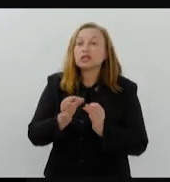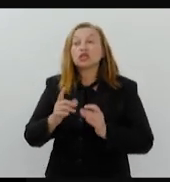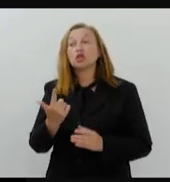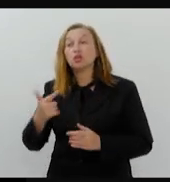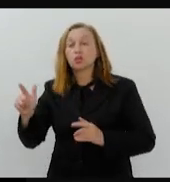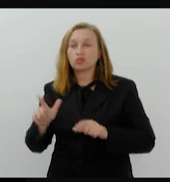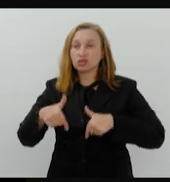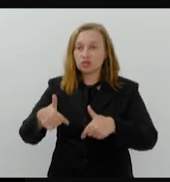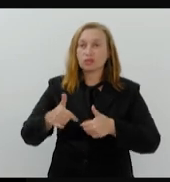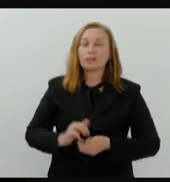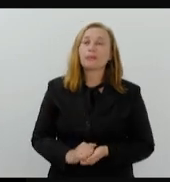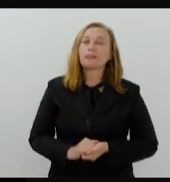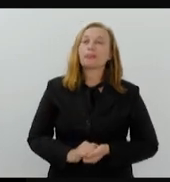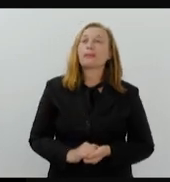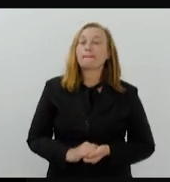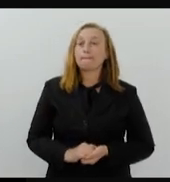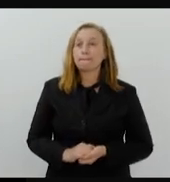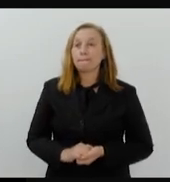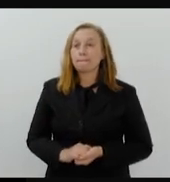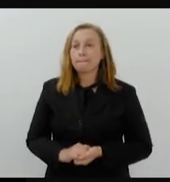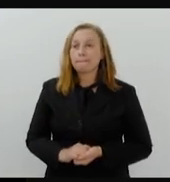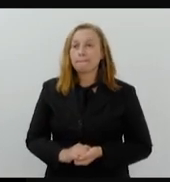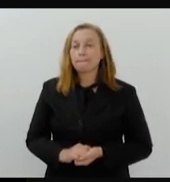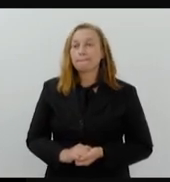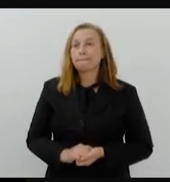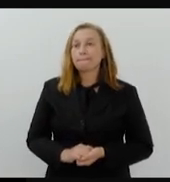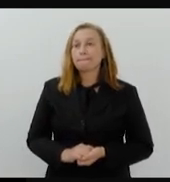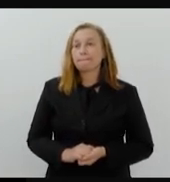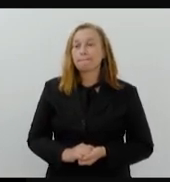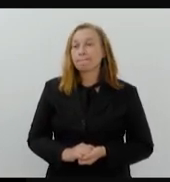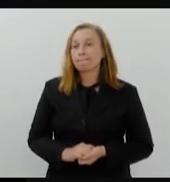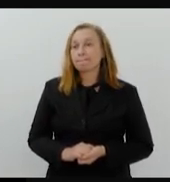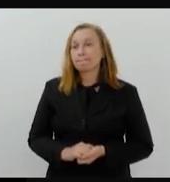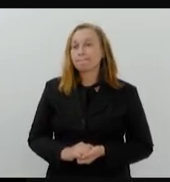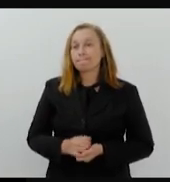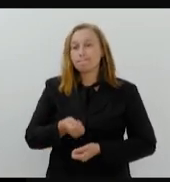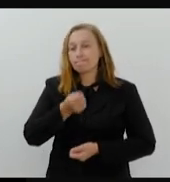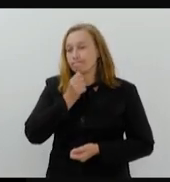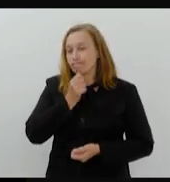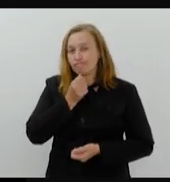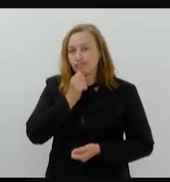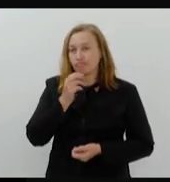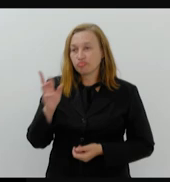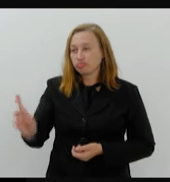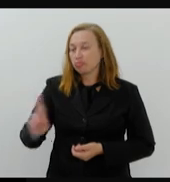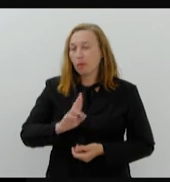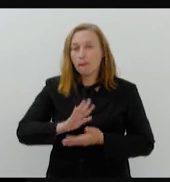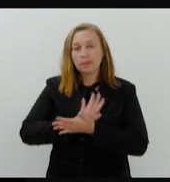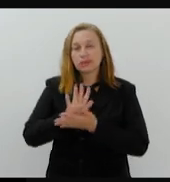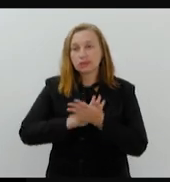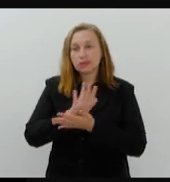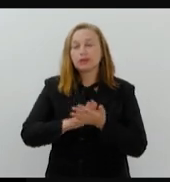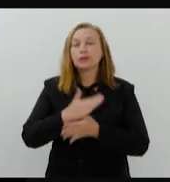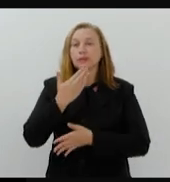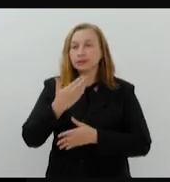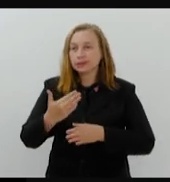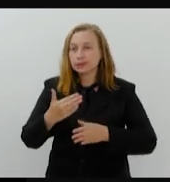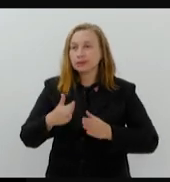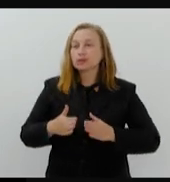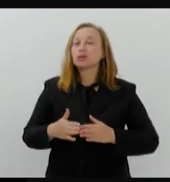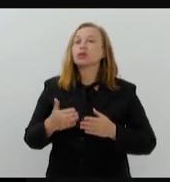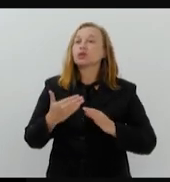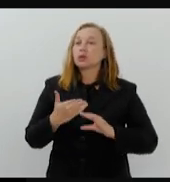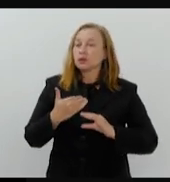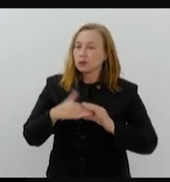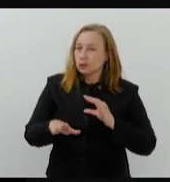outras ações. E não obtivemos nenhuma resposta do órgão. Mandei requerimento de